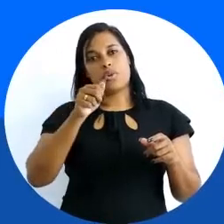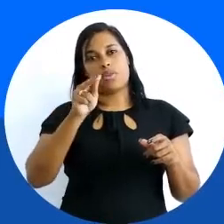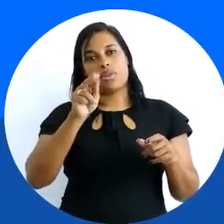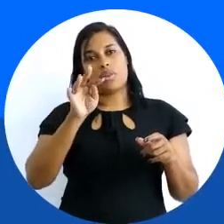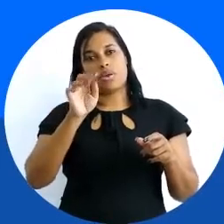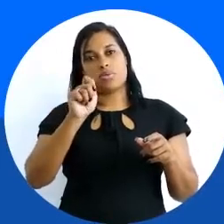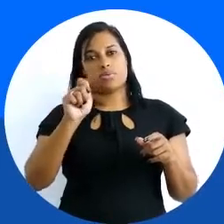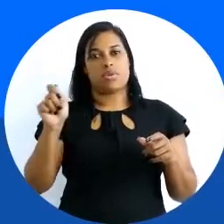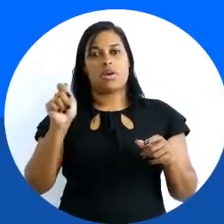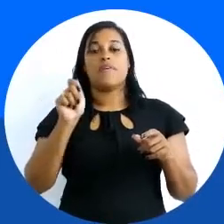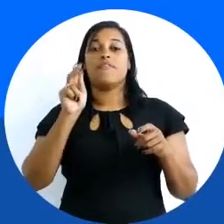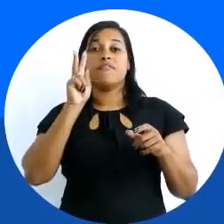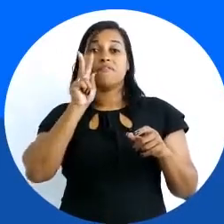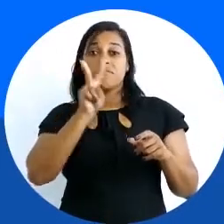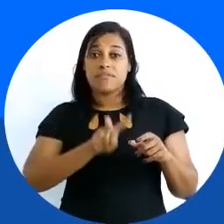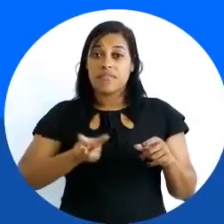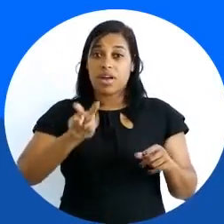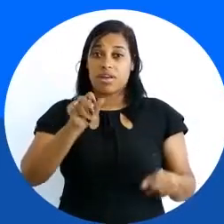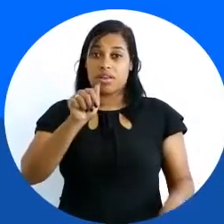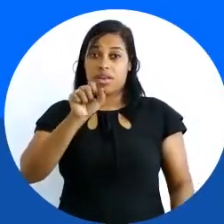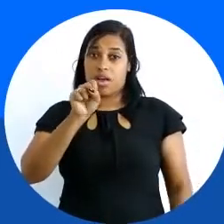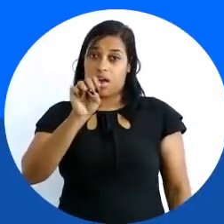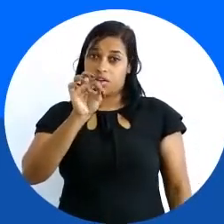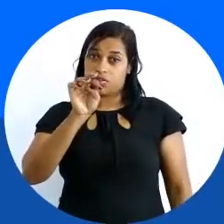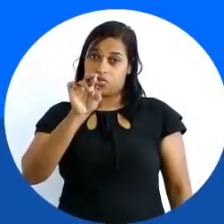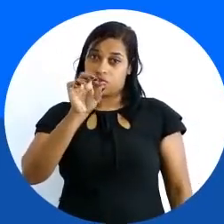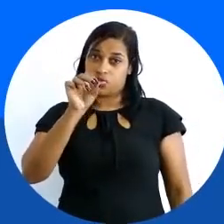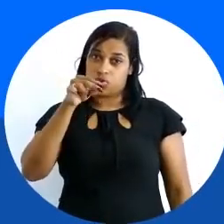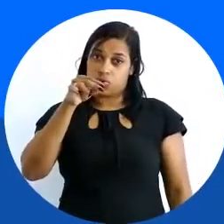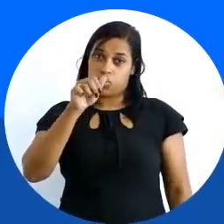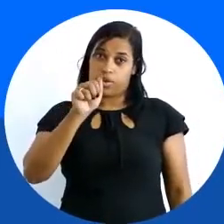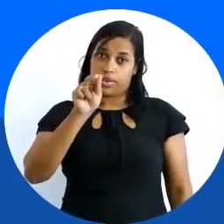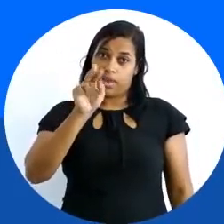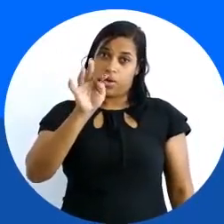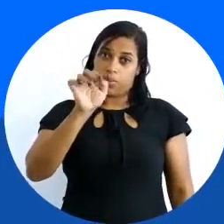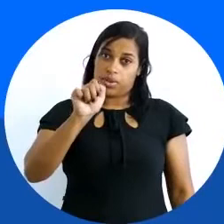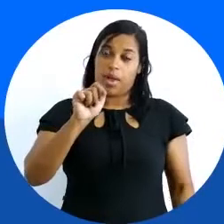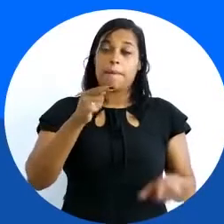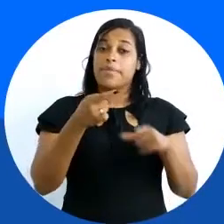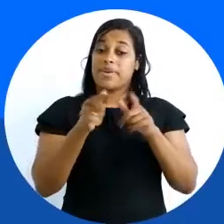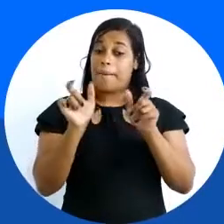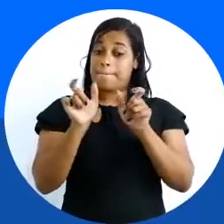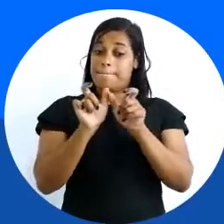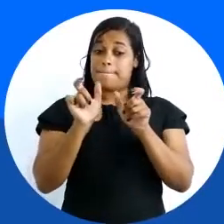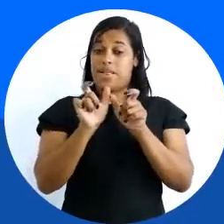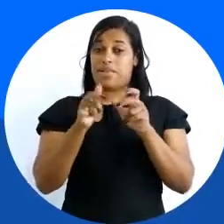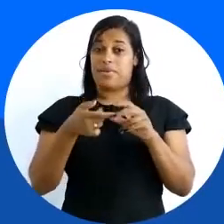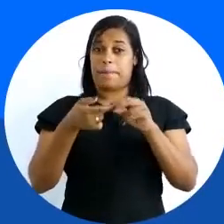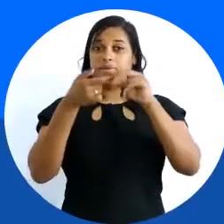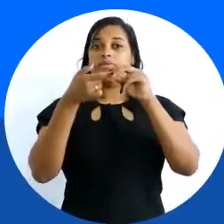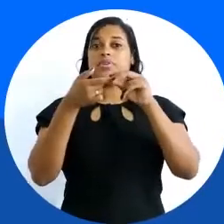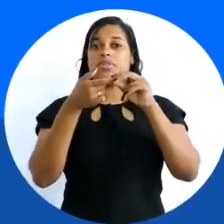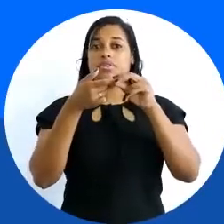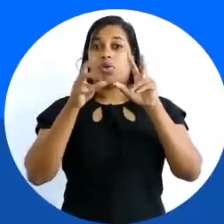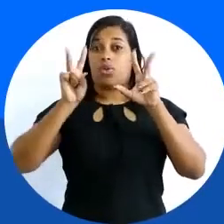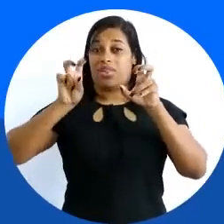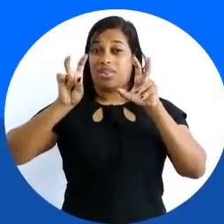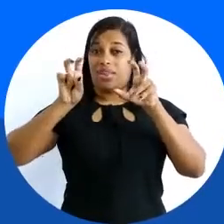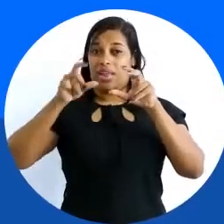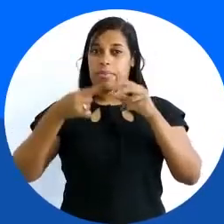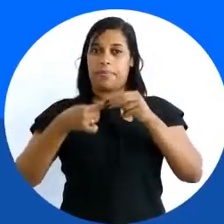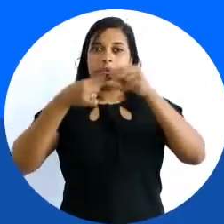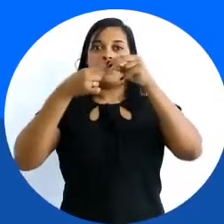ver astronauta, que aí eu vou lançar para a palavra preferida, para o termo preferido, onde vai